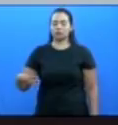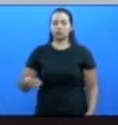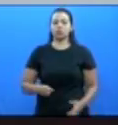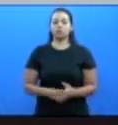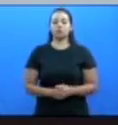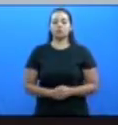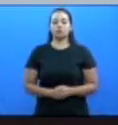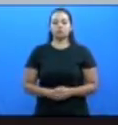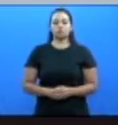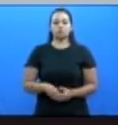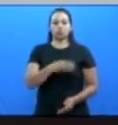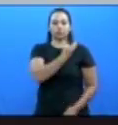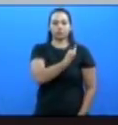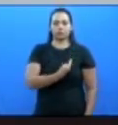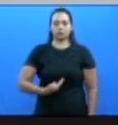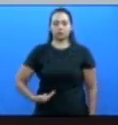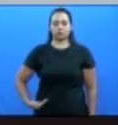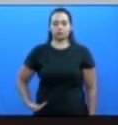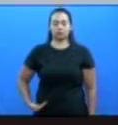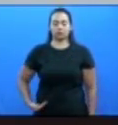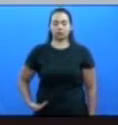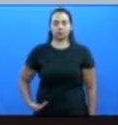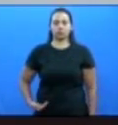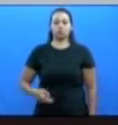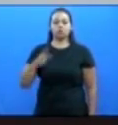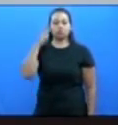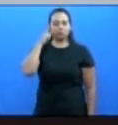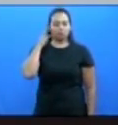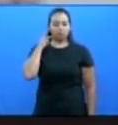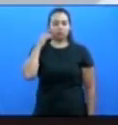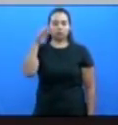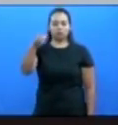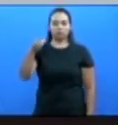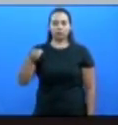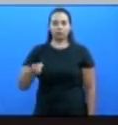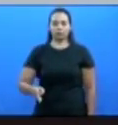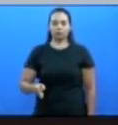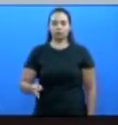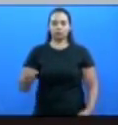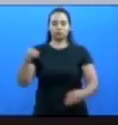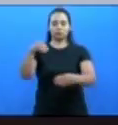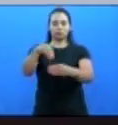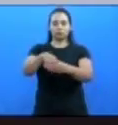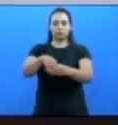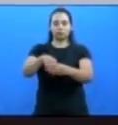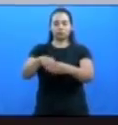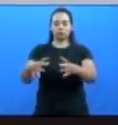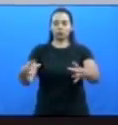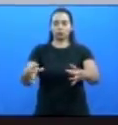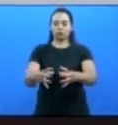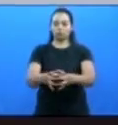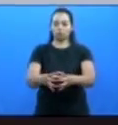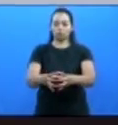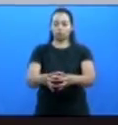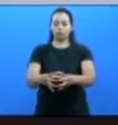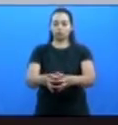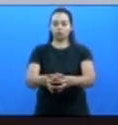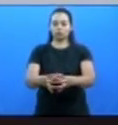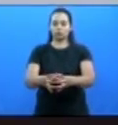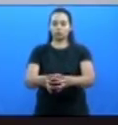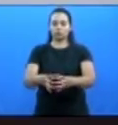proposta da presidência, com aprovação do plenário, poderão as emendas ser votadas por grupos